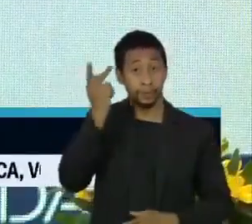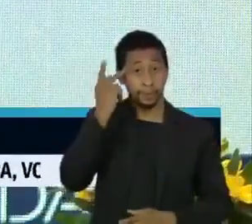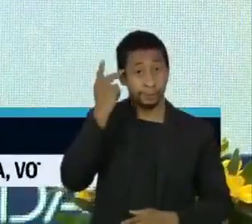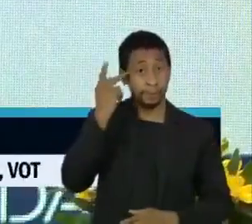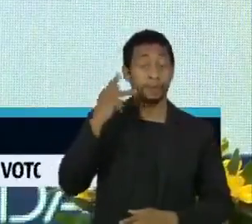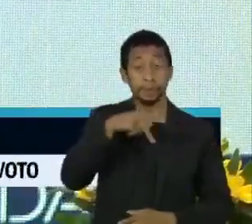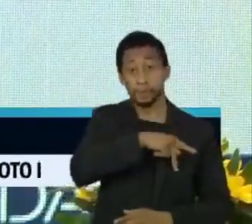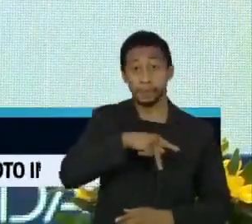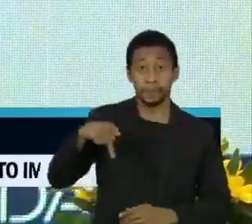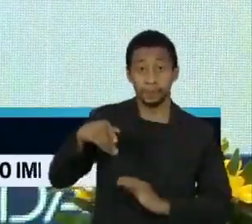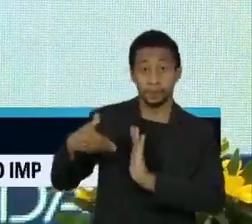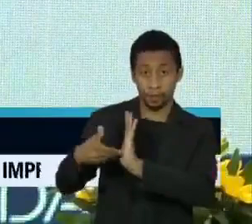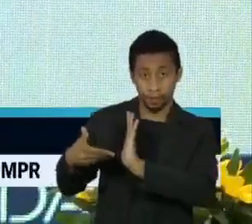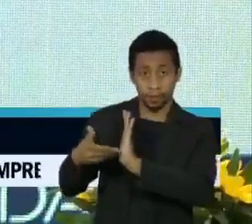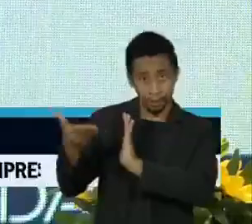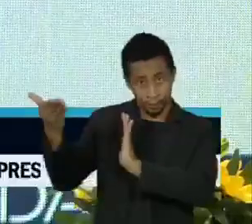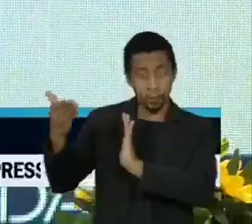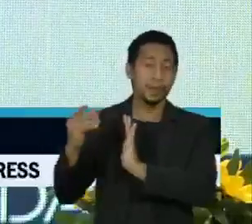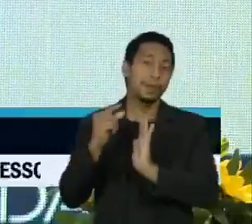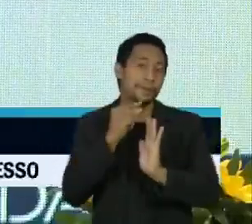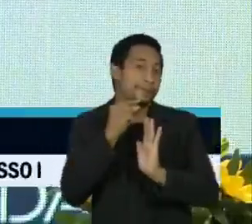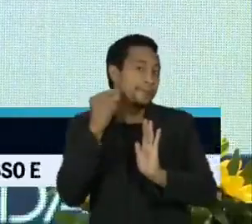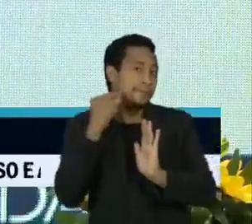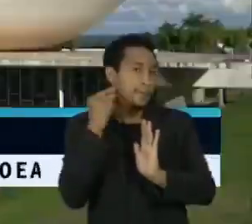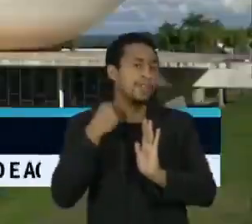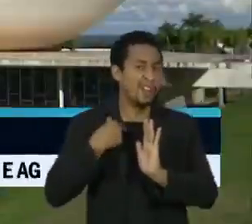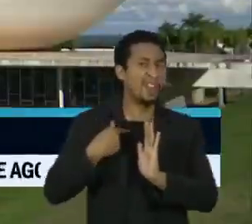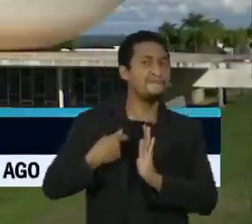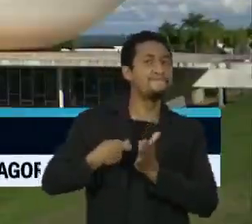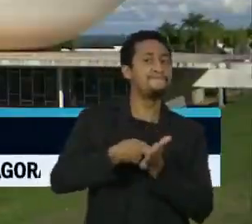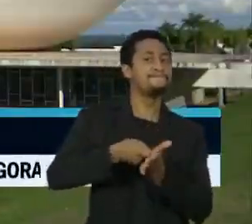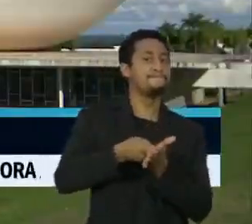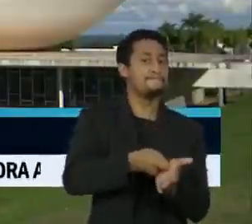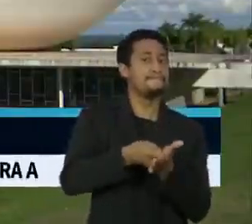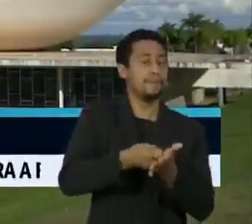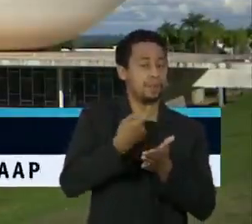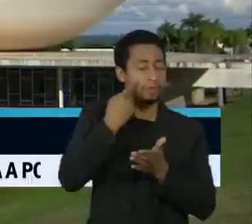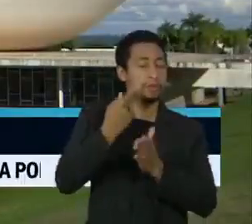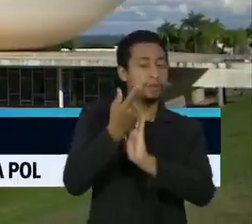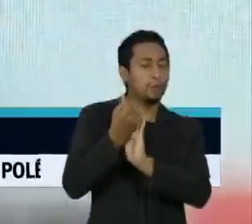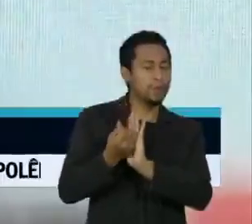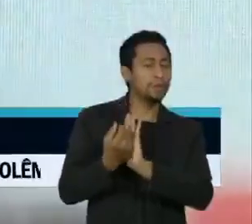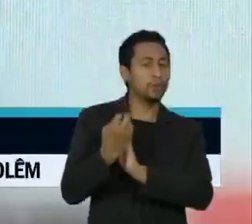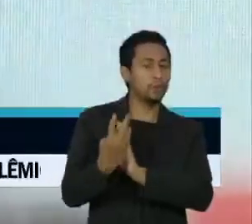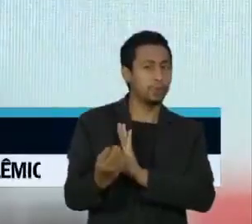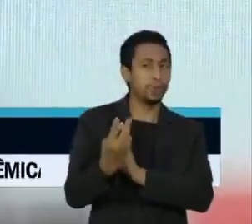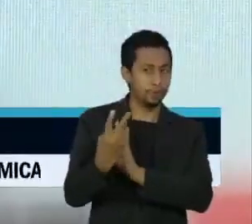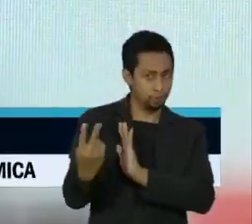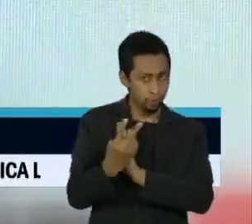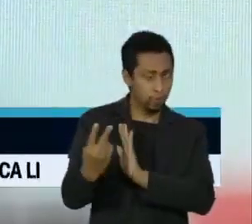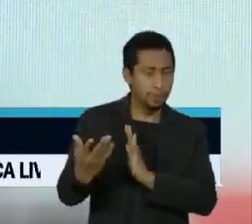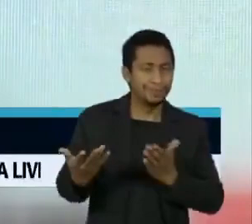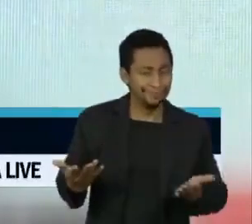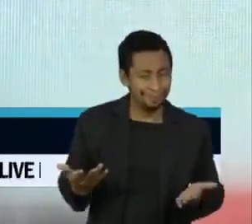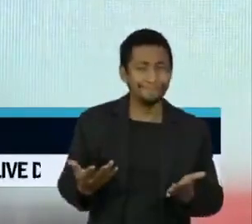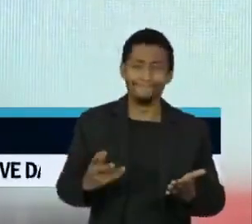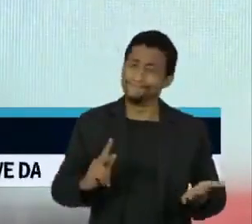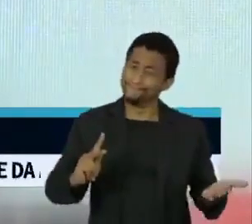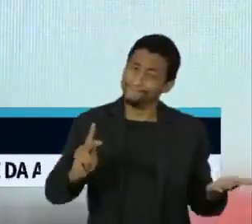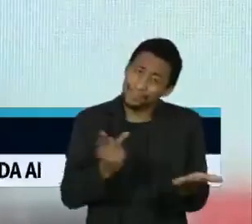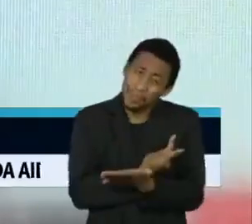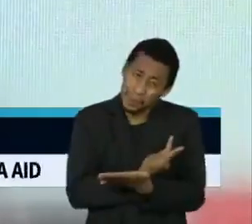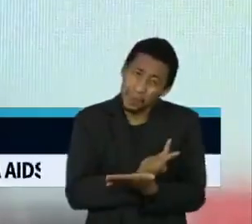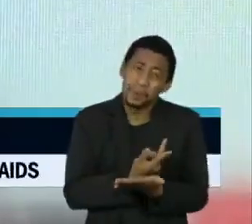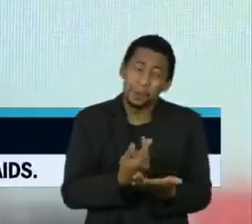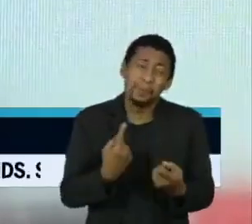da Câmara, Arthur Lira, cutucou o governo ao falar sobre a discussão do orçamento de 2022. Do meu ponto de vista, só errou porque teria